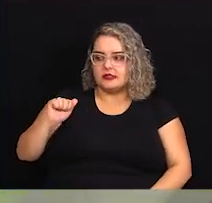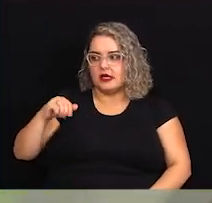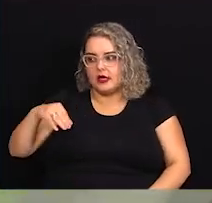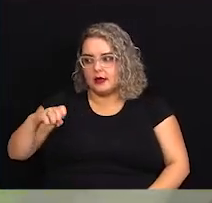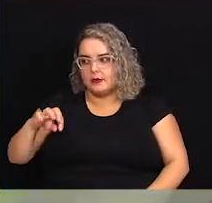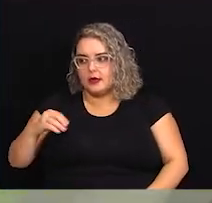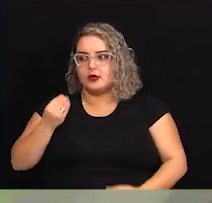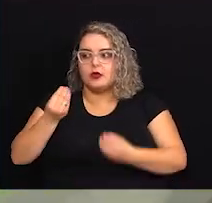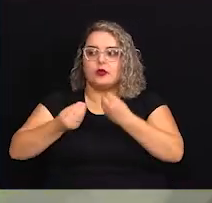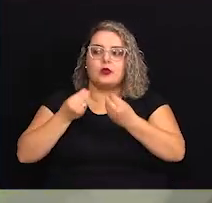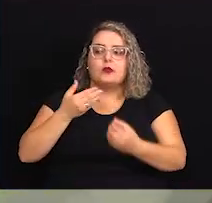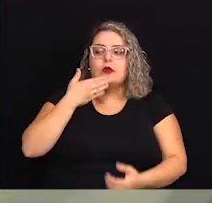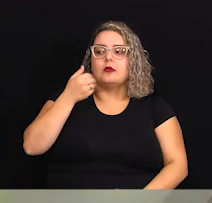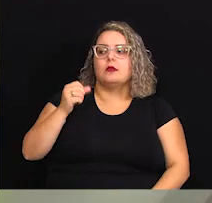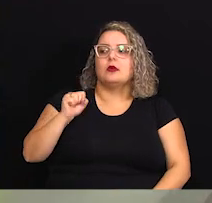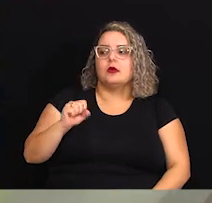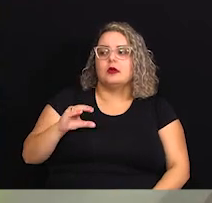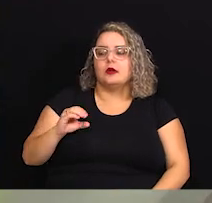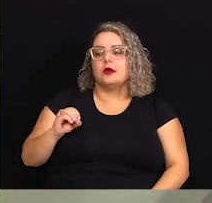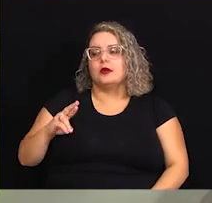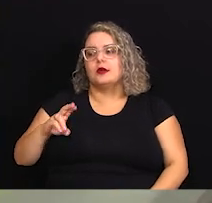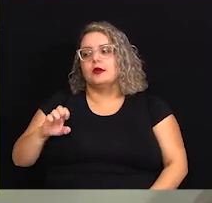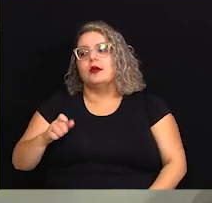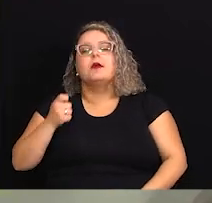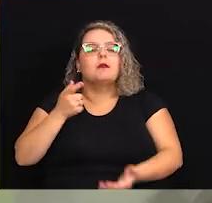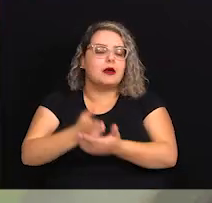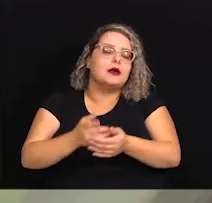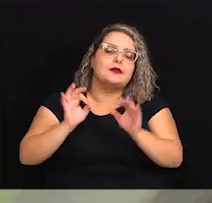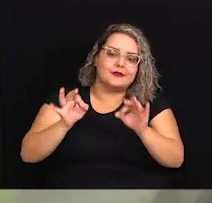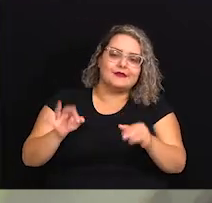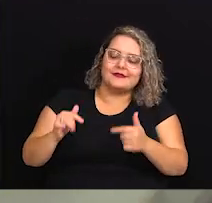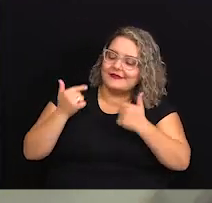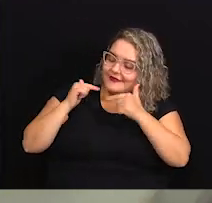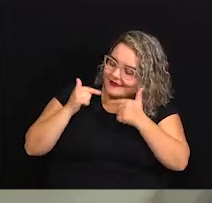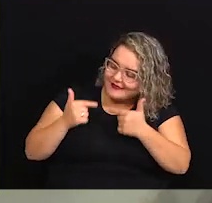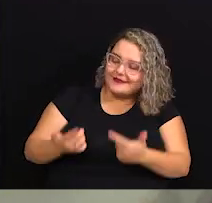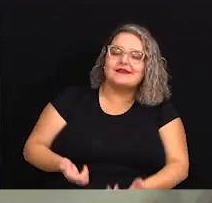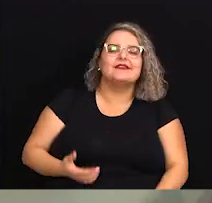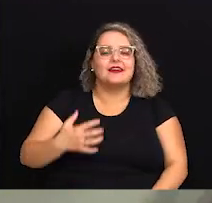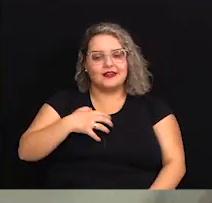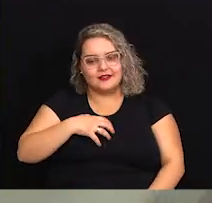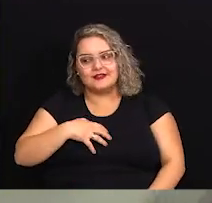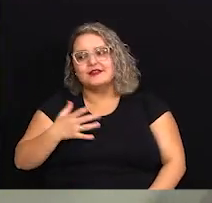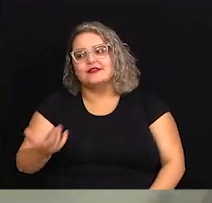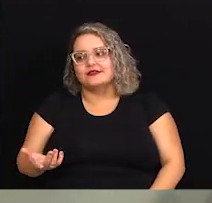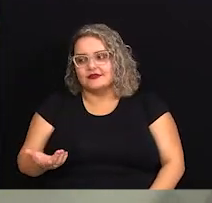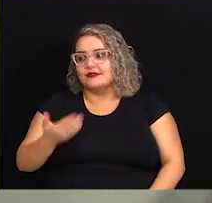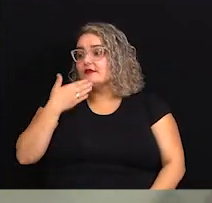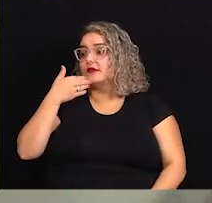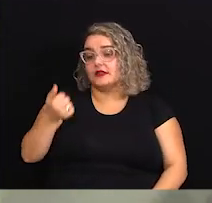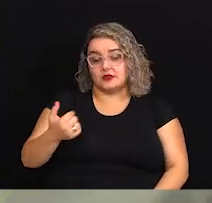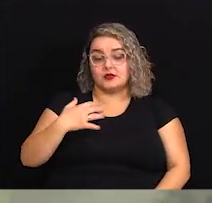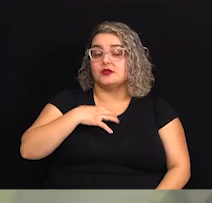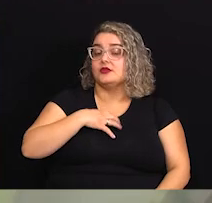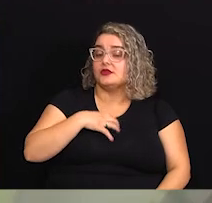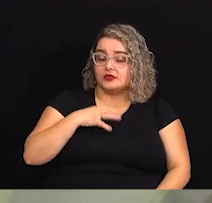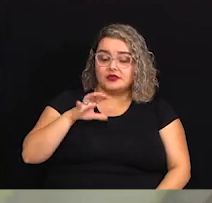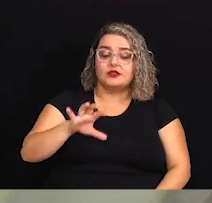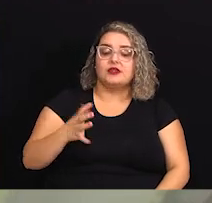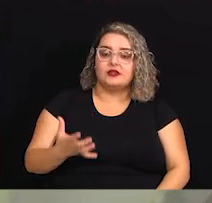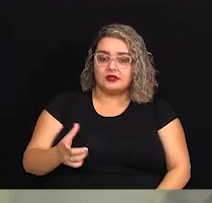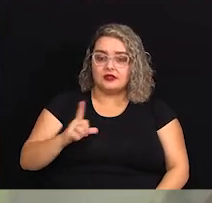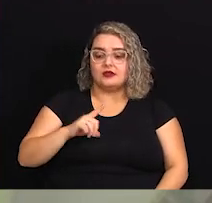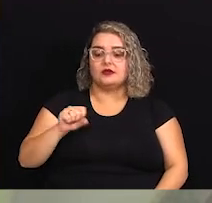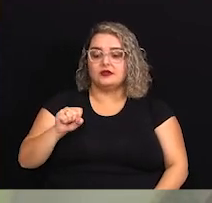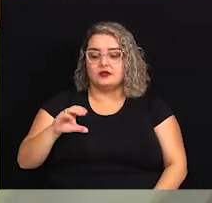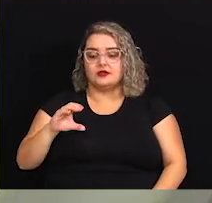gente melhora esse score? Pagando as contas em dia. Essa é uma das melhores maneiras de você ter